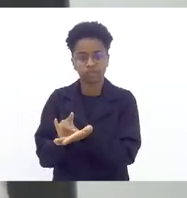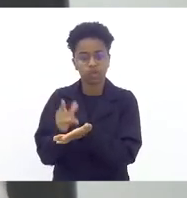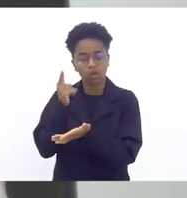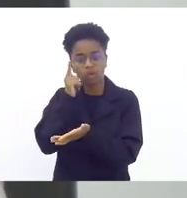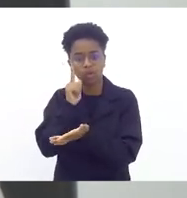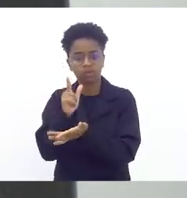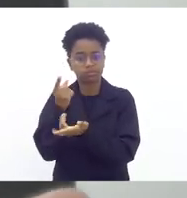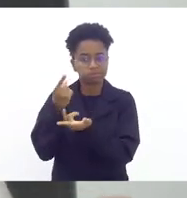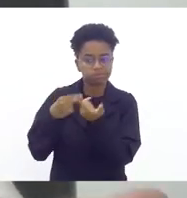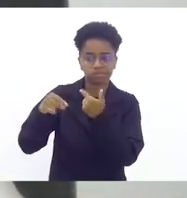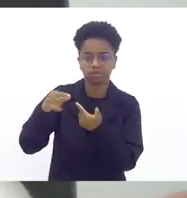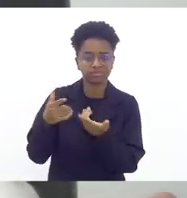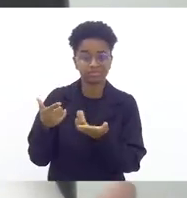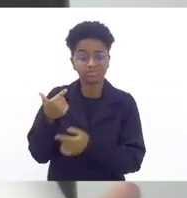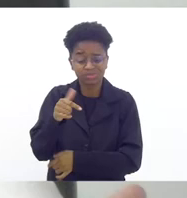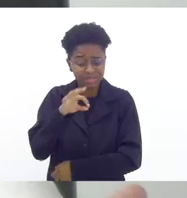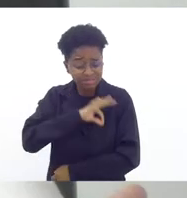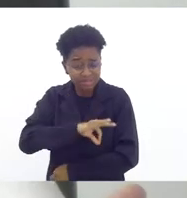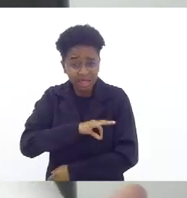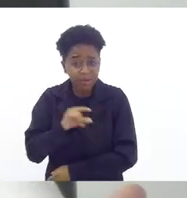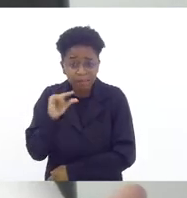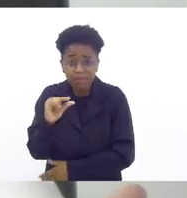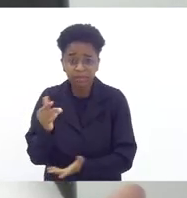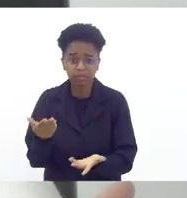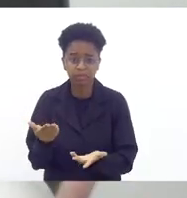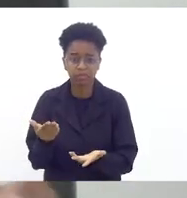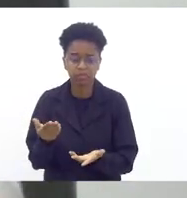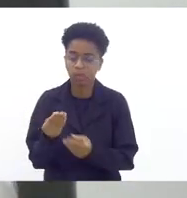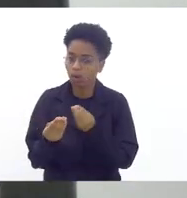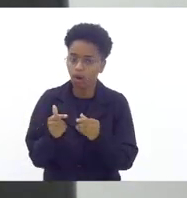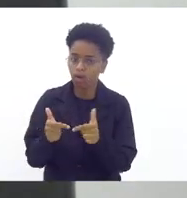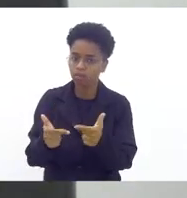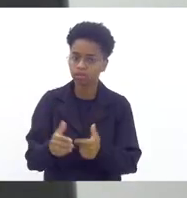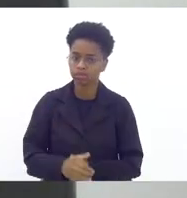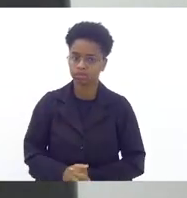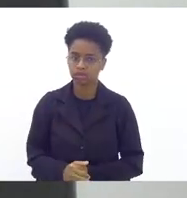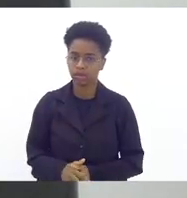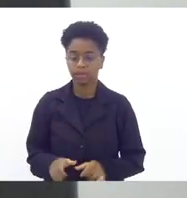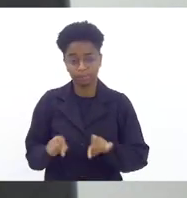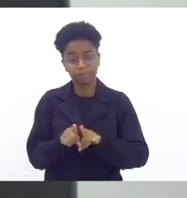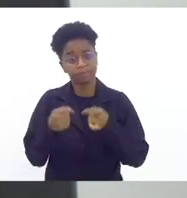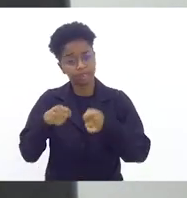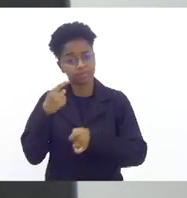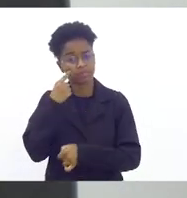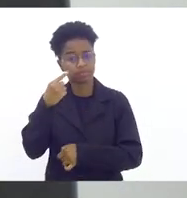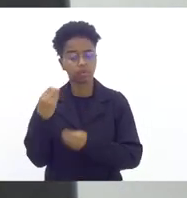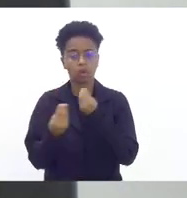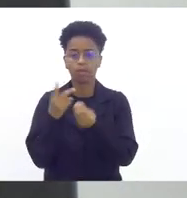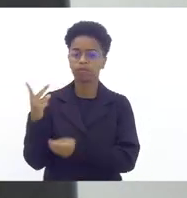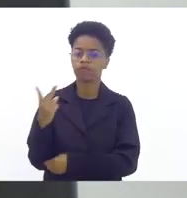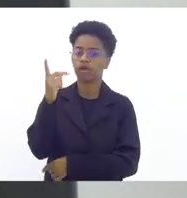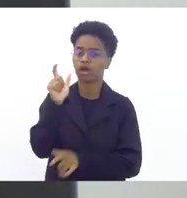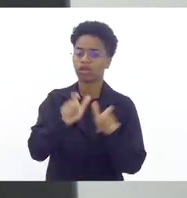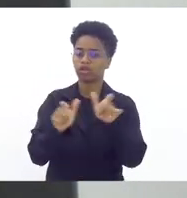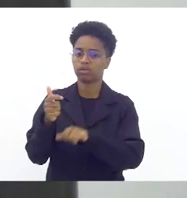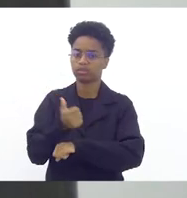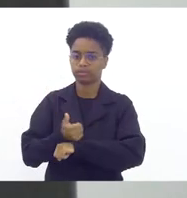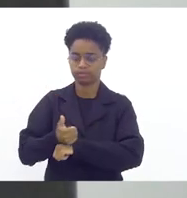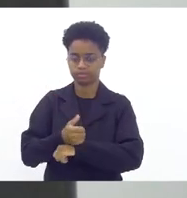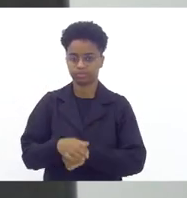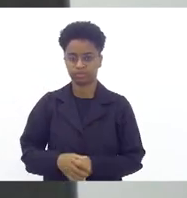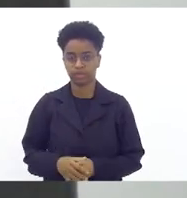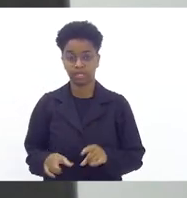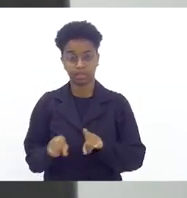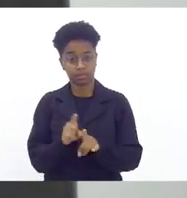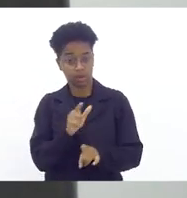concretizar isso não recebe o salário mínimo para fazer isso. Então, onde é que está a valorização desses profissionais? Um